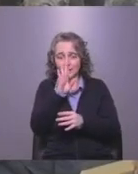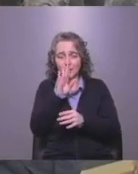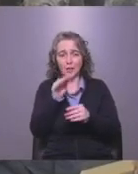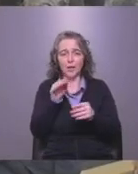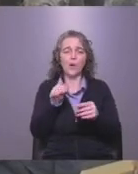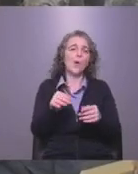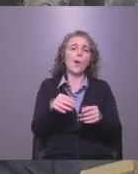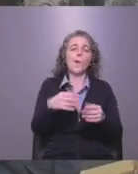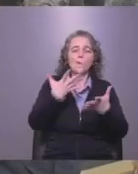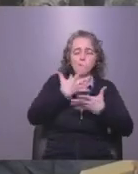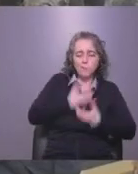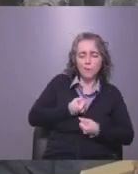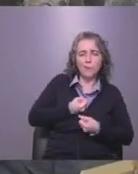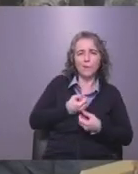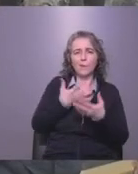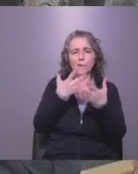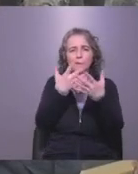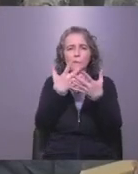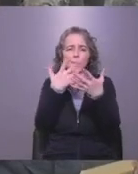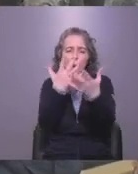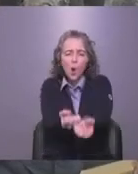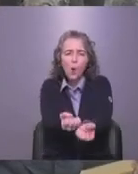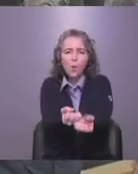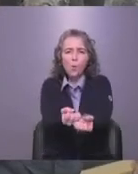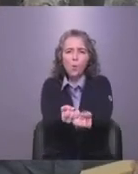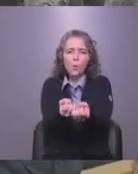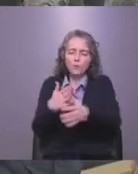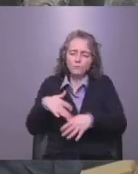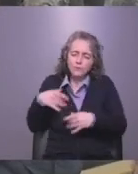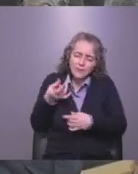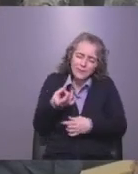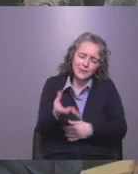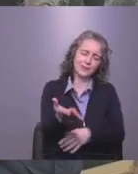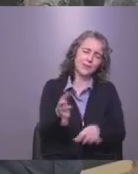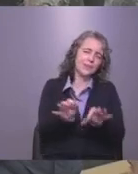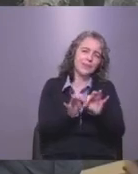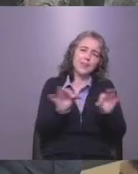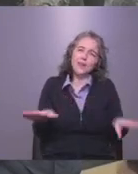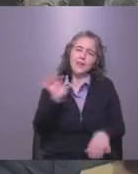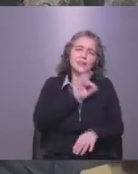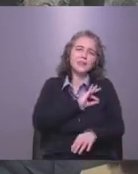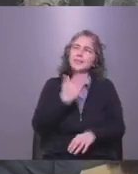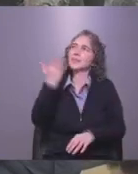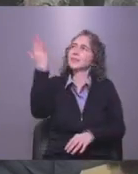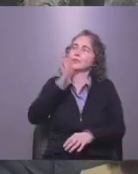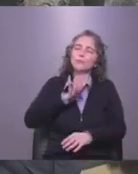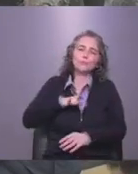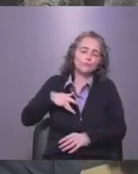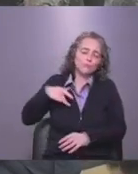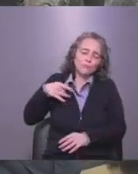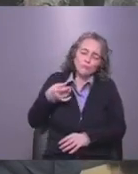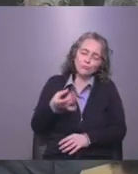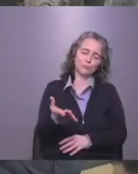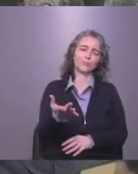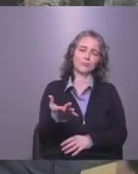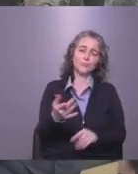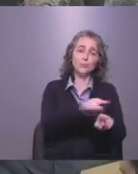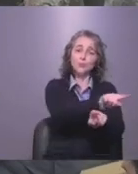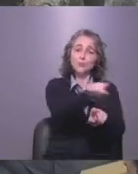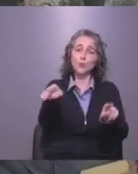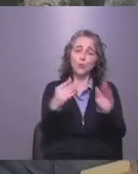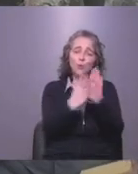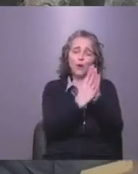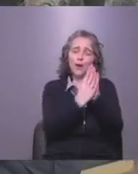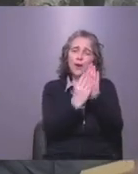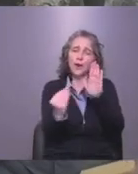o outro. Tal como o Senhor vos perdoou, assim deveis fazer